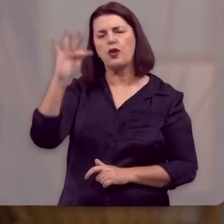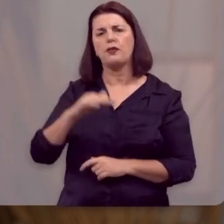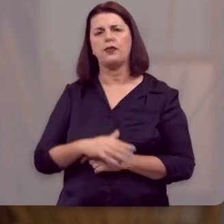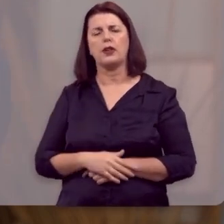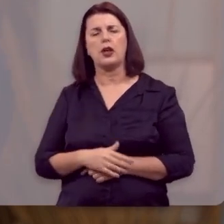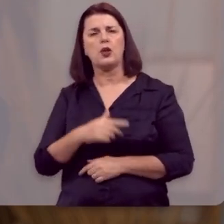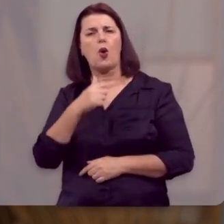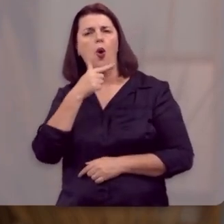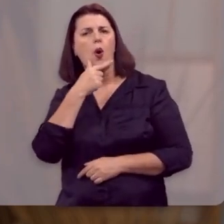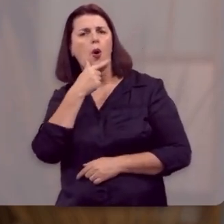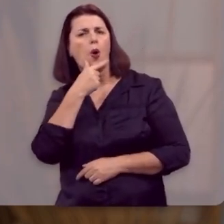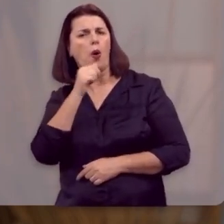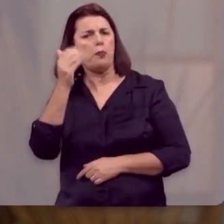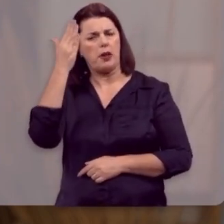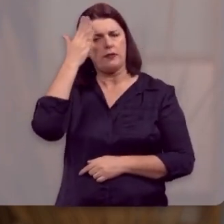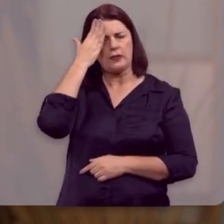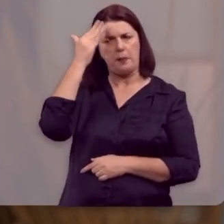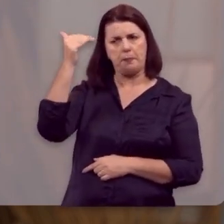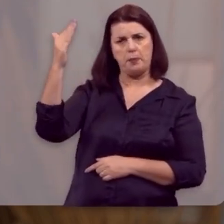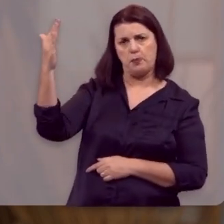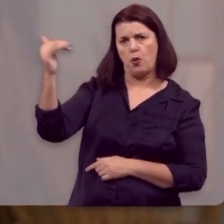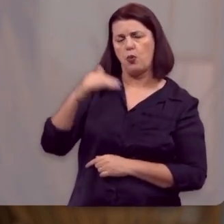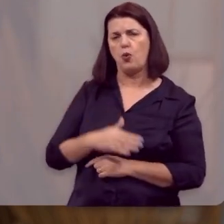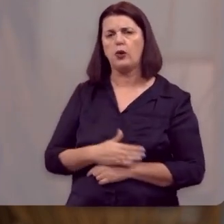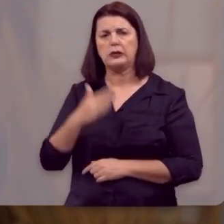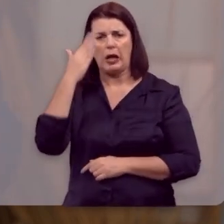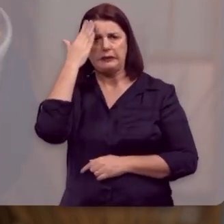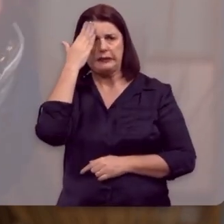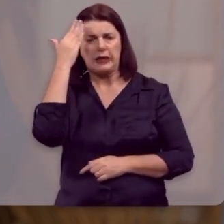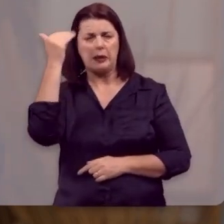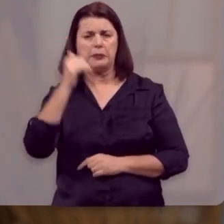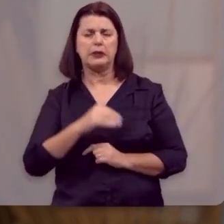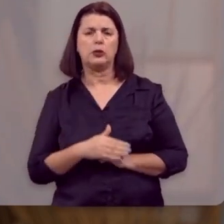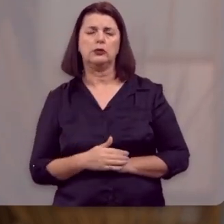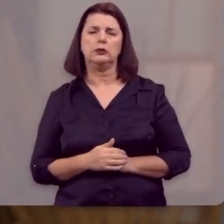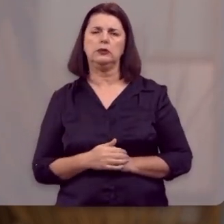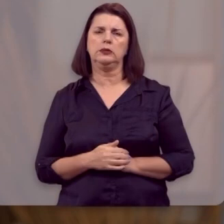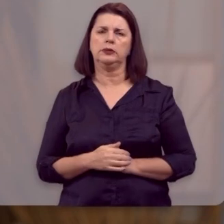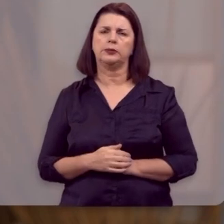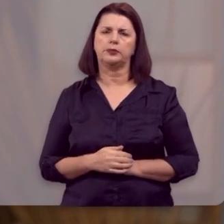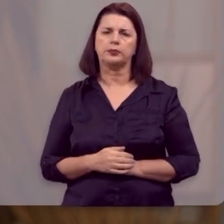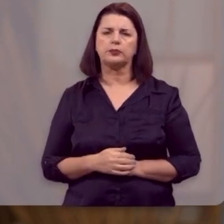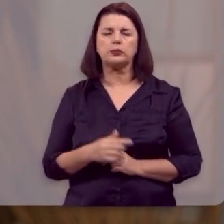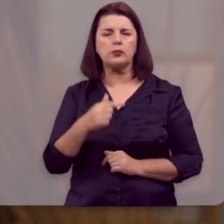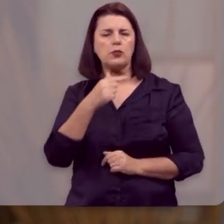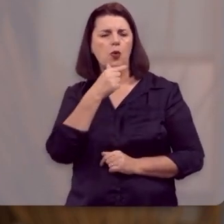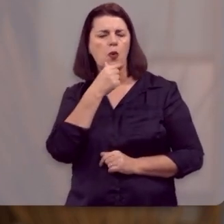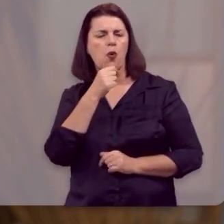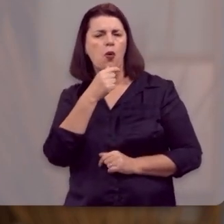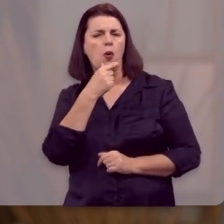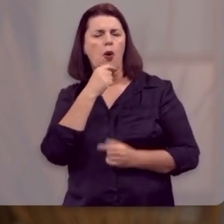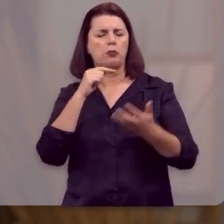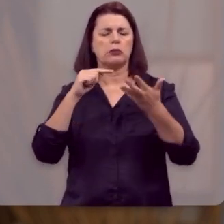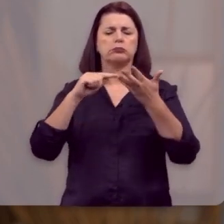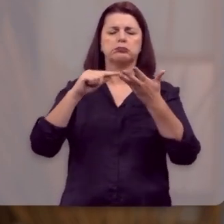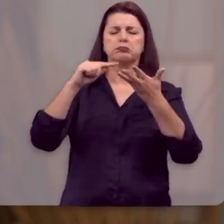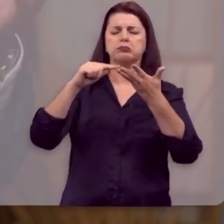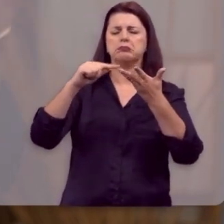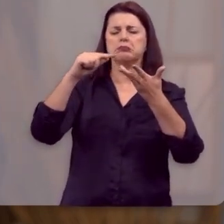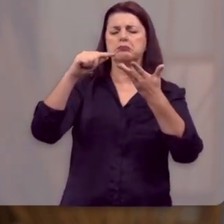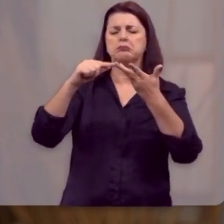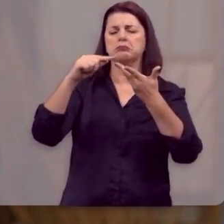dos grandes luminares do saber humano, a terra de Péricles, de Sócrates, de Platão,